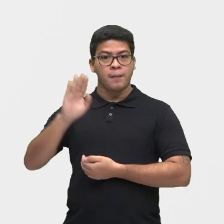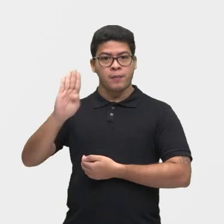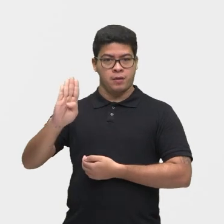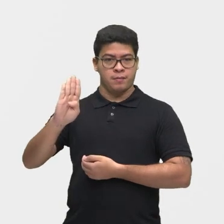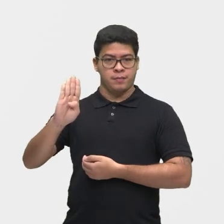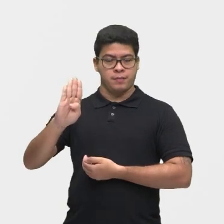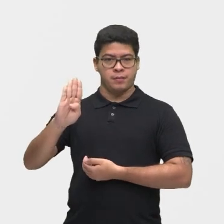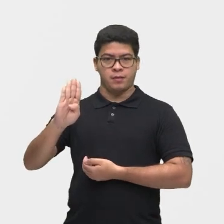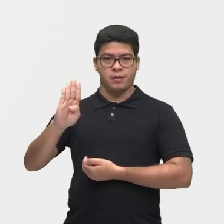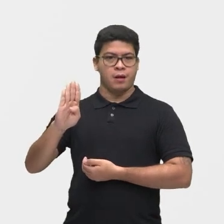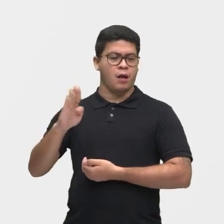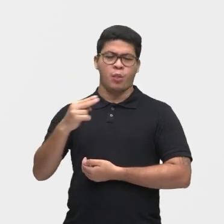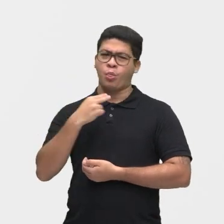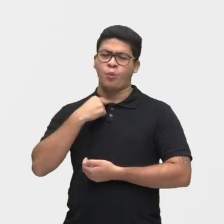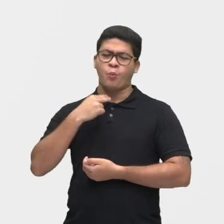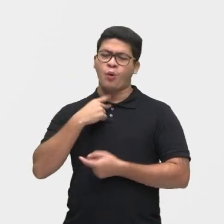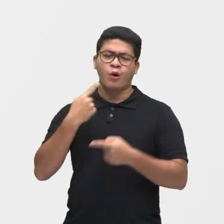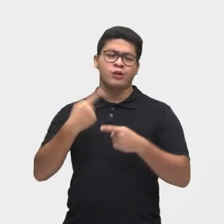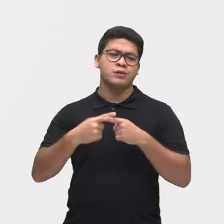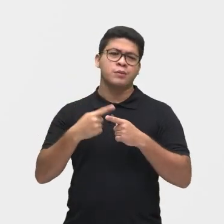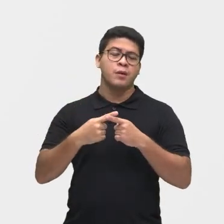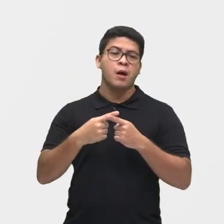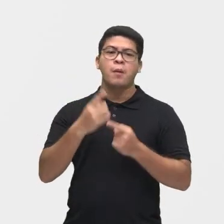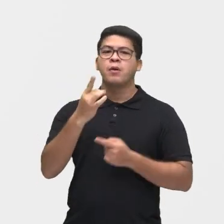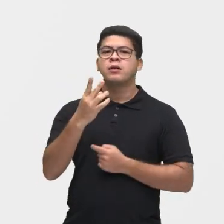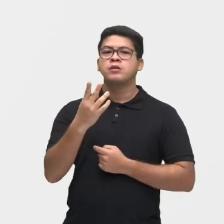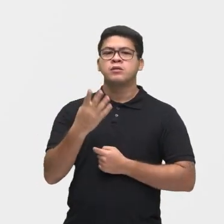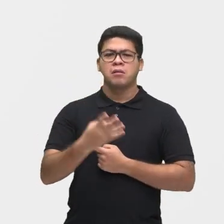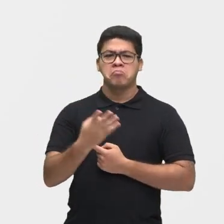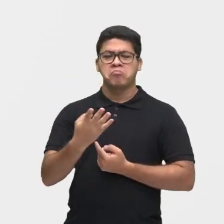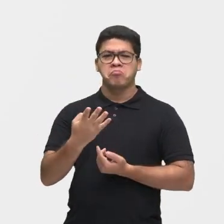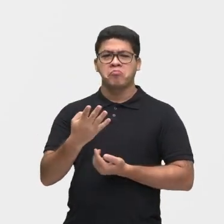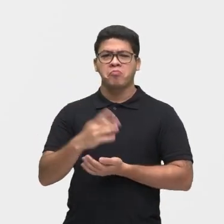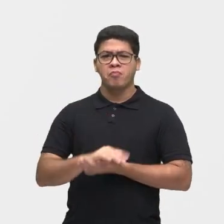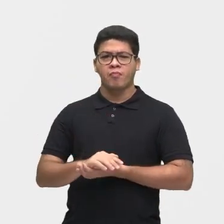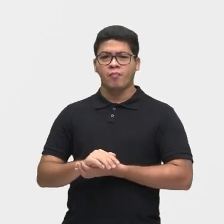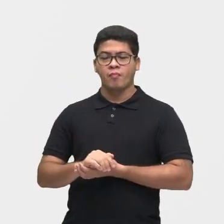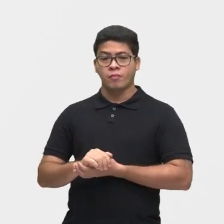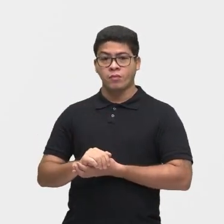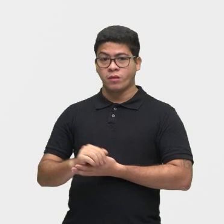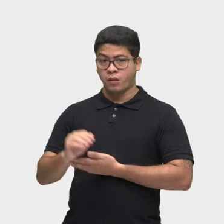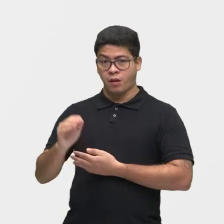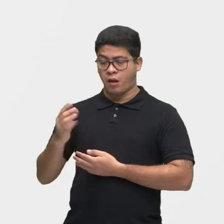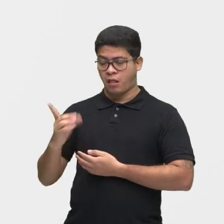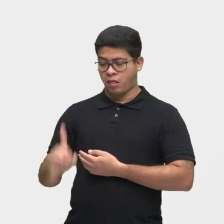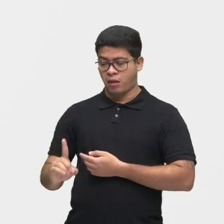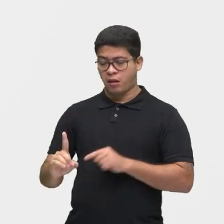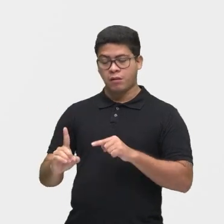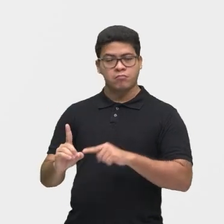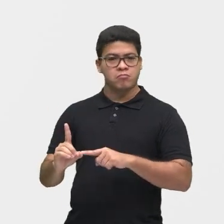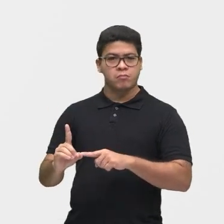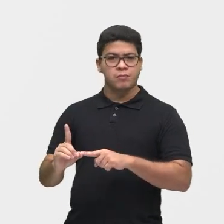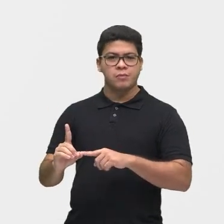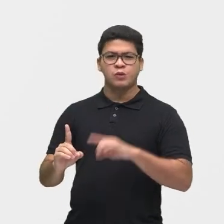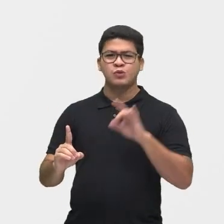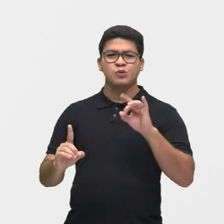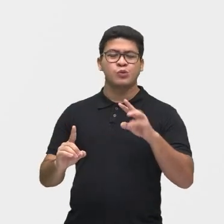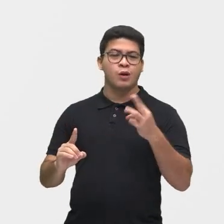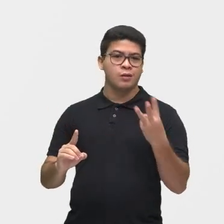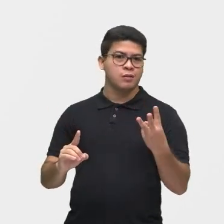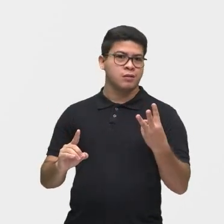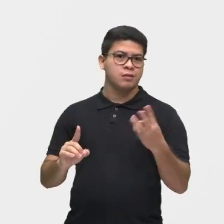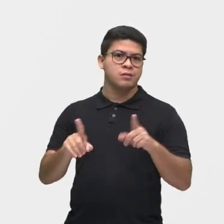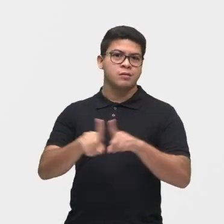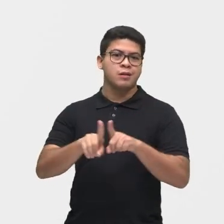Né? Também não poderia, só três aparelhos. Assim como a letra D, né? Que nós temos aí. Ó. Nós temos aí